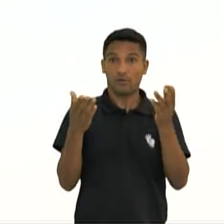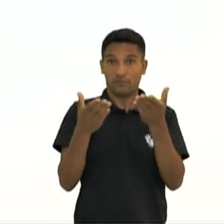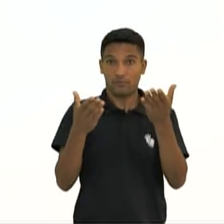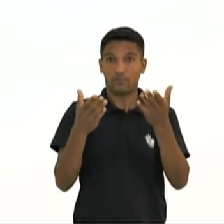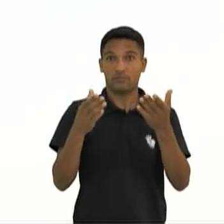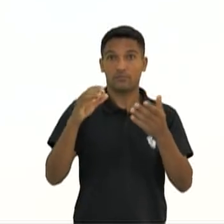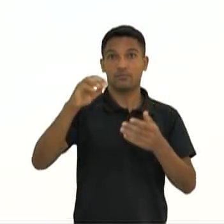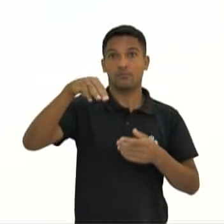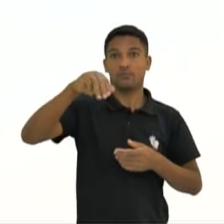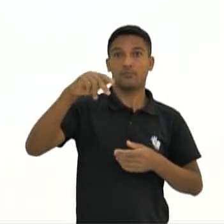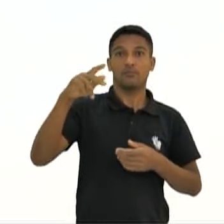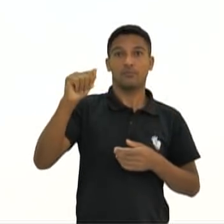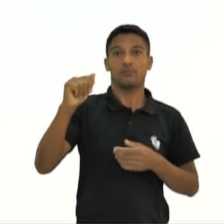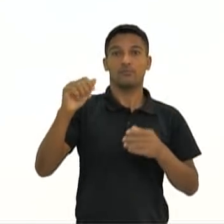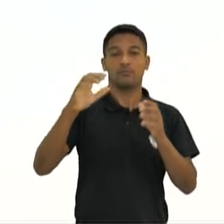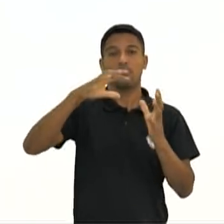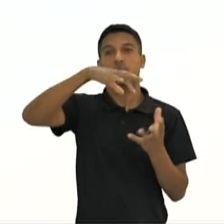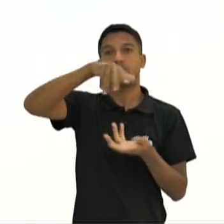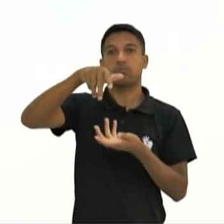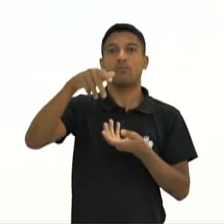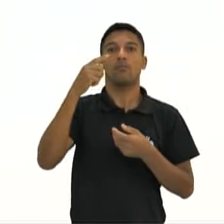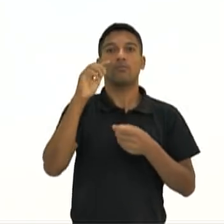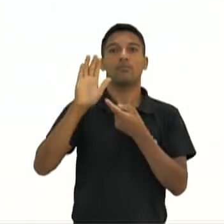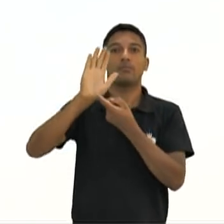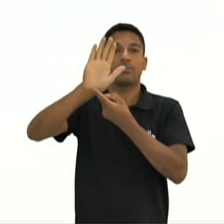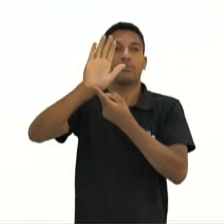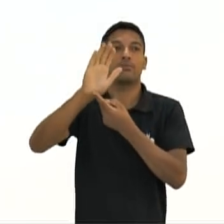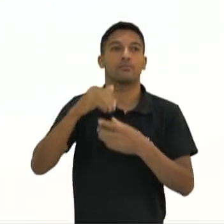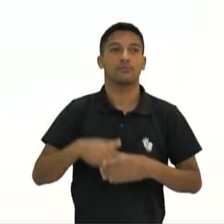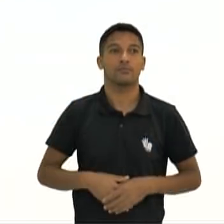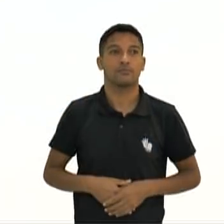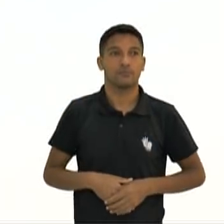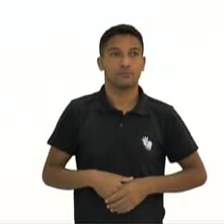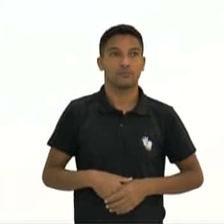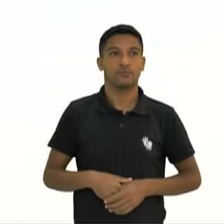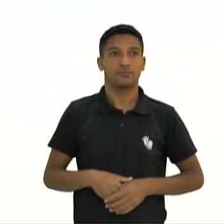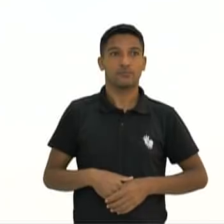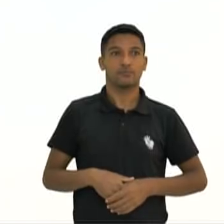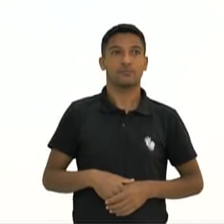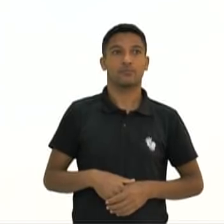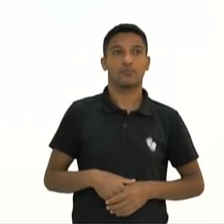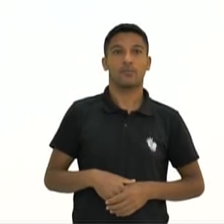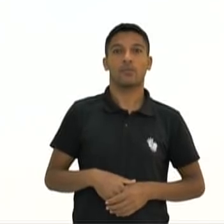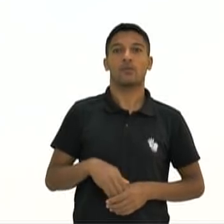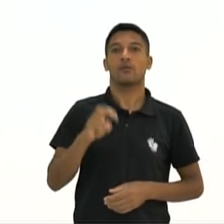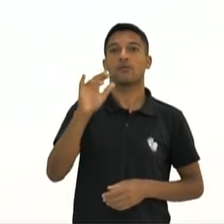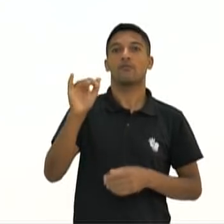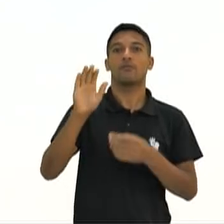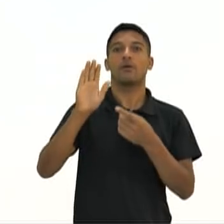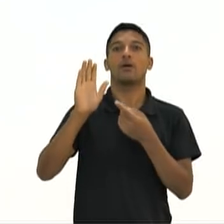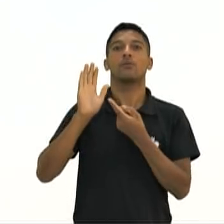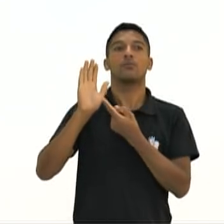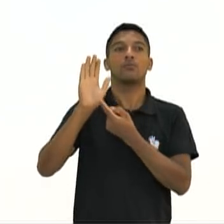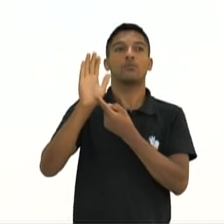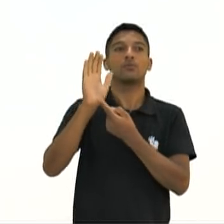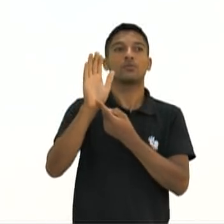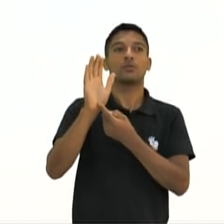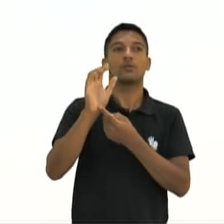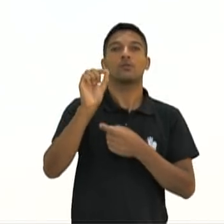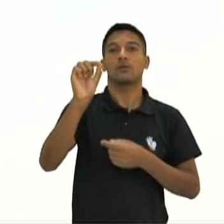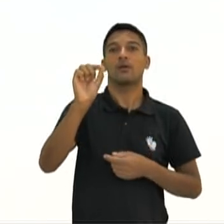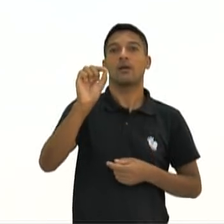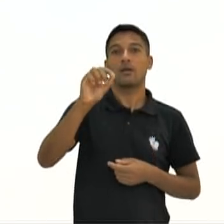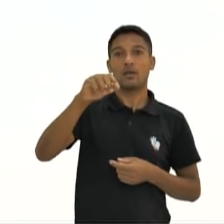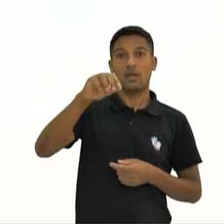americano, para que a gente não esqueça, dentro da situação agora vamos identificar uma sobreposição do conteúdo, vamos identificar